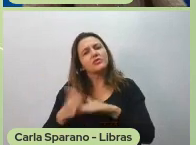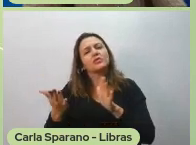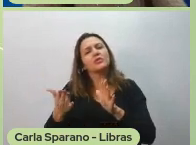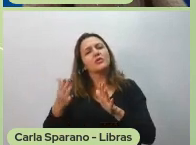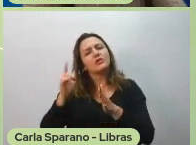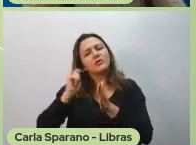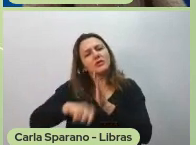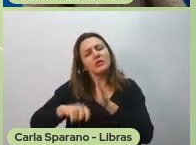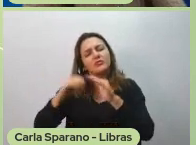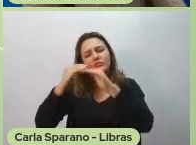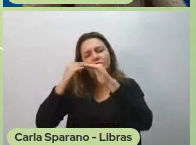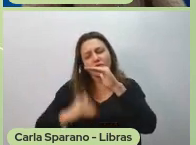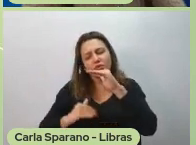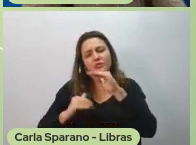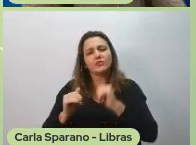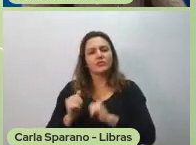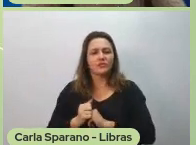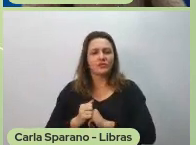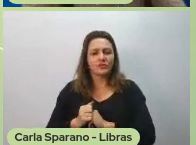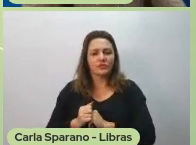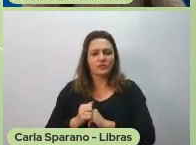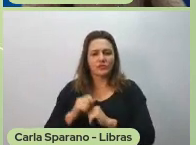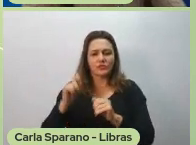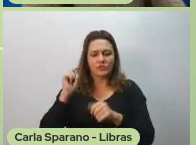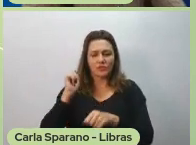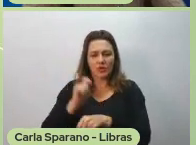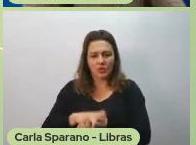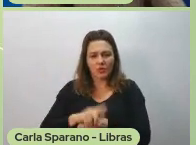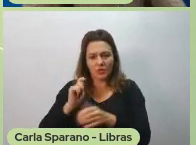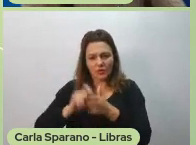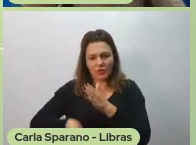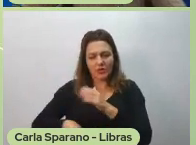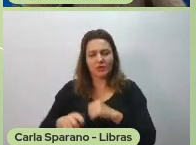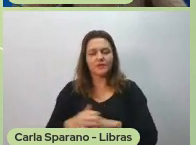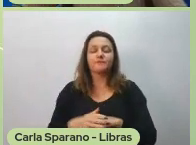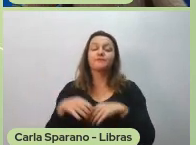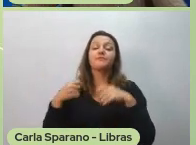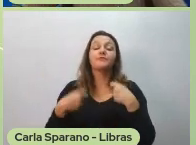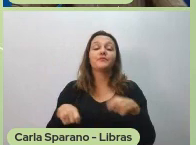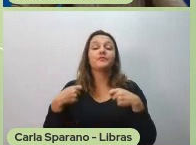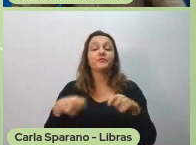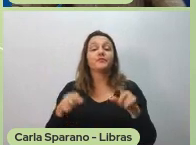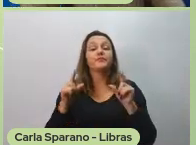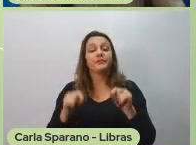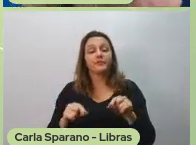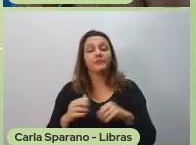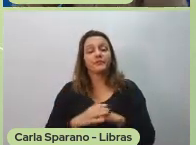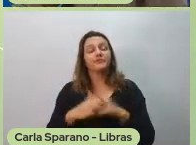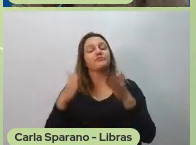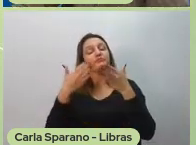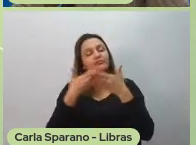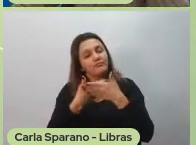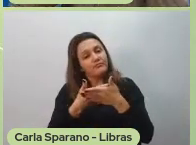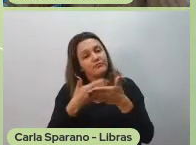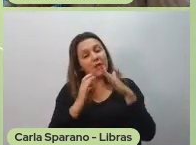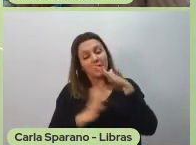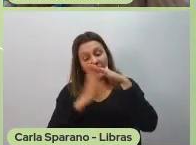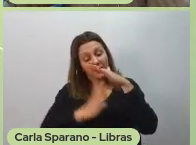E aqui o que eu ouvi assim, é preciso abrir as portas e